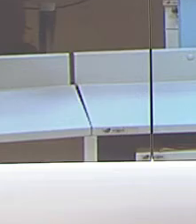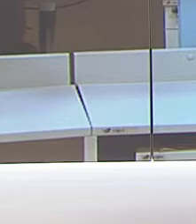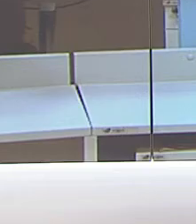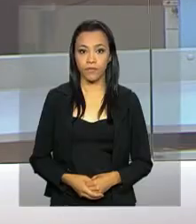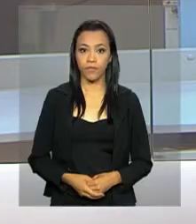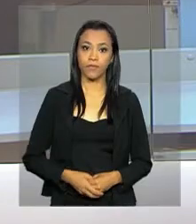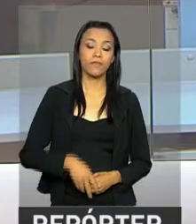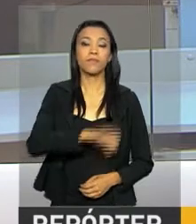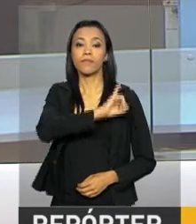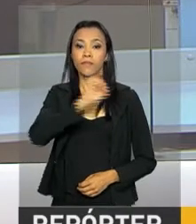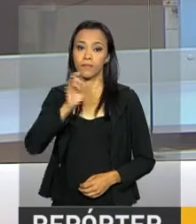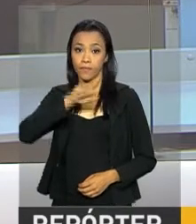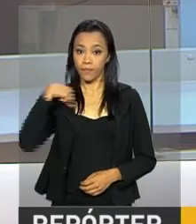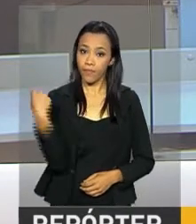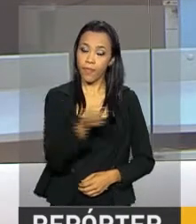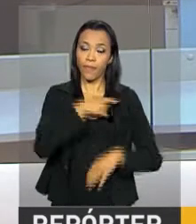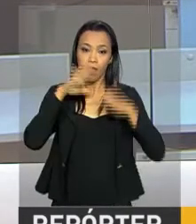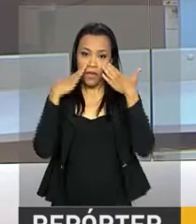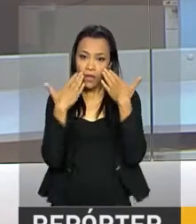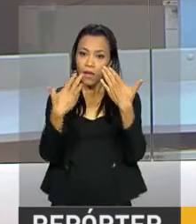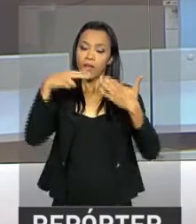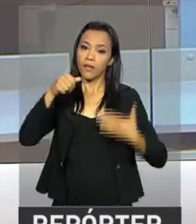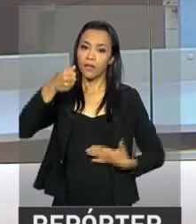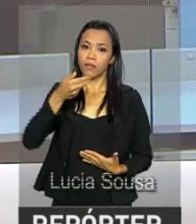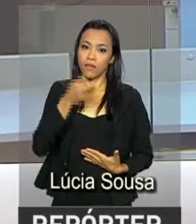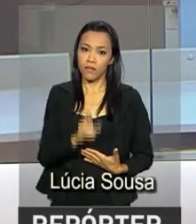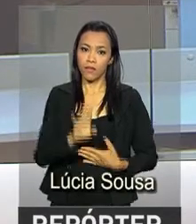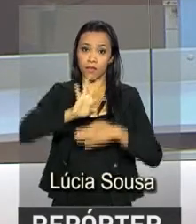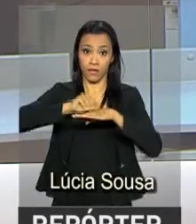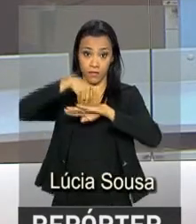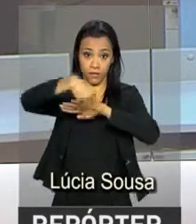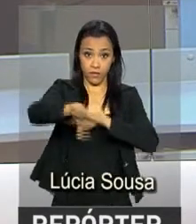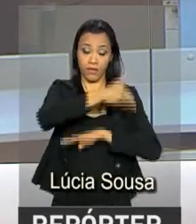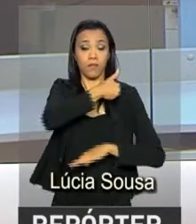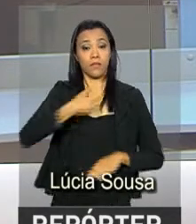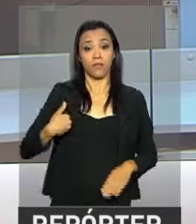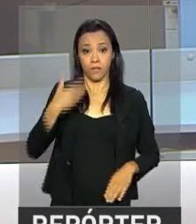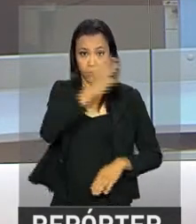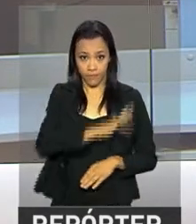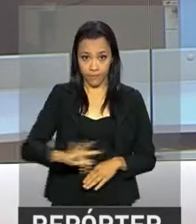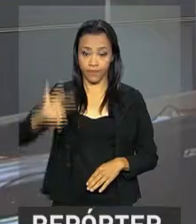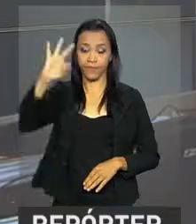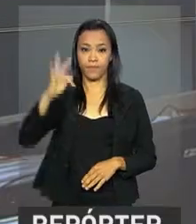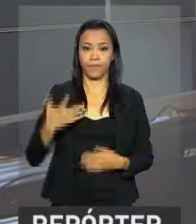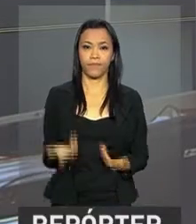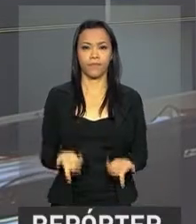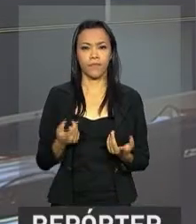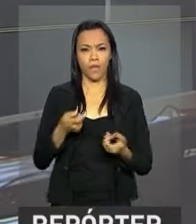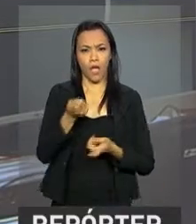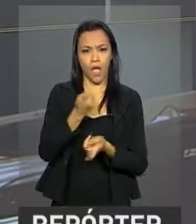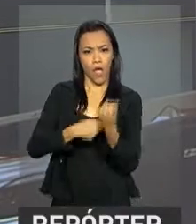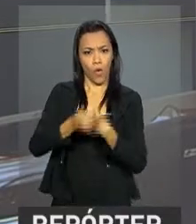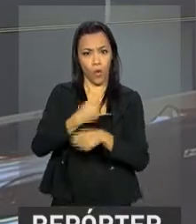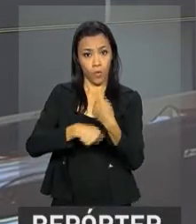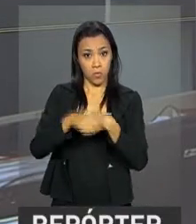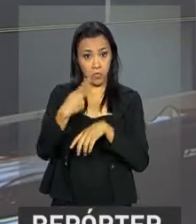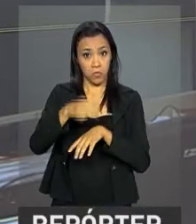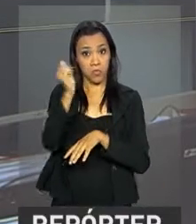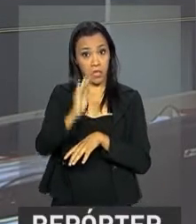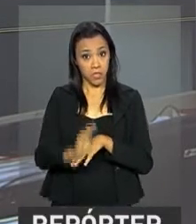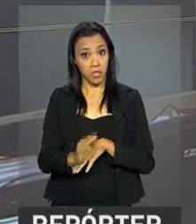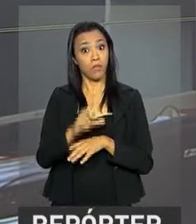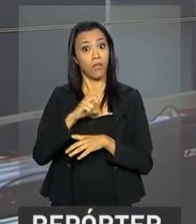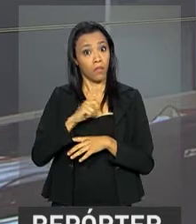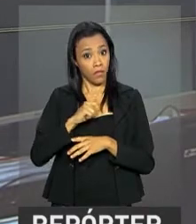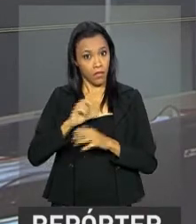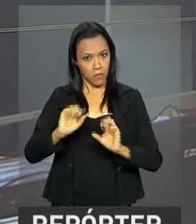olá estamos de volta com o repórter nbr as notícias do governo federal a economia brasileira teve uma leve